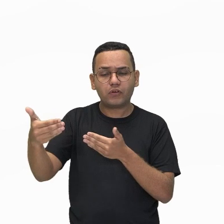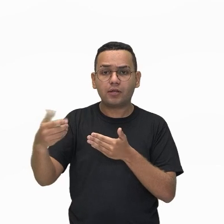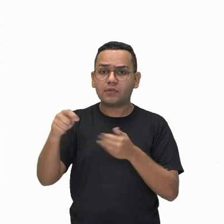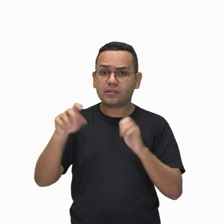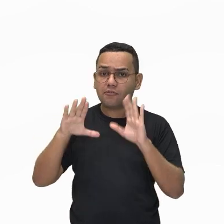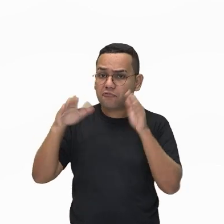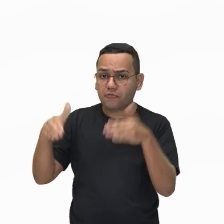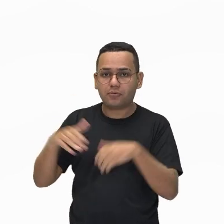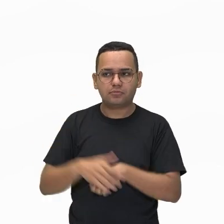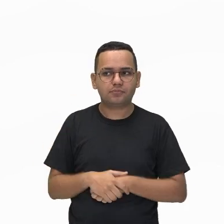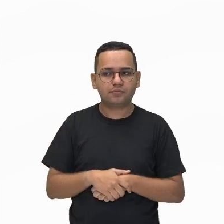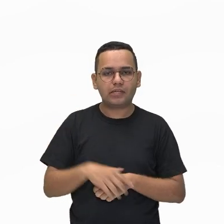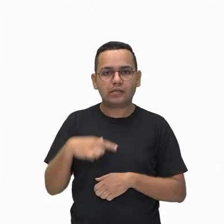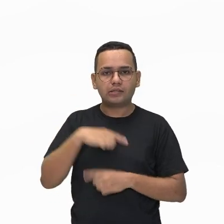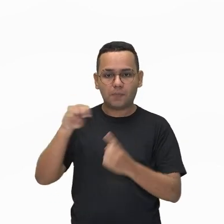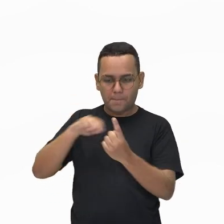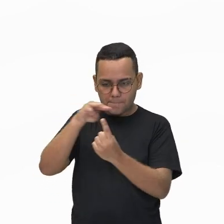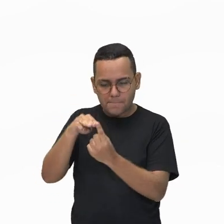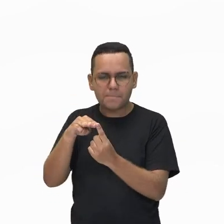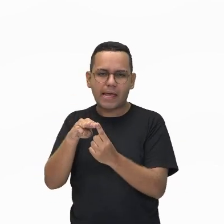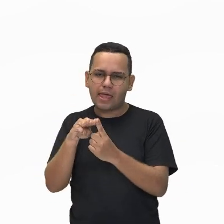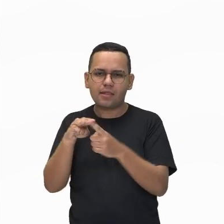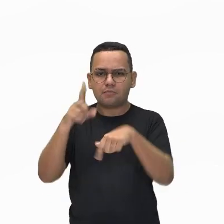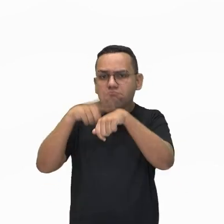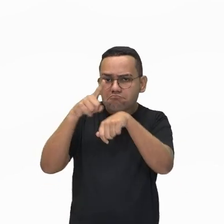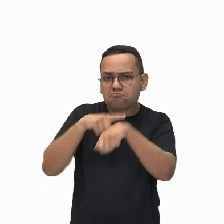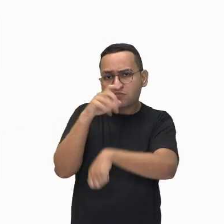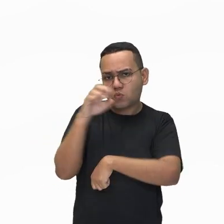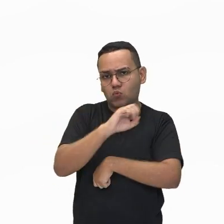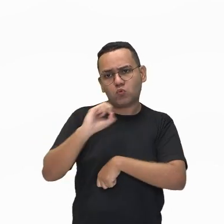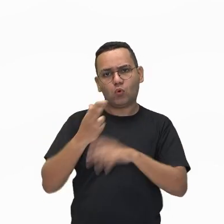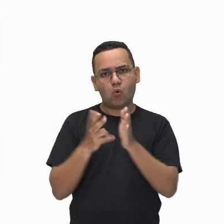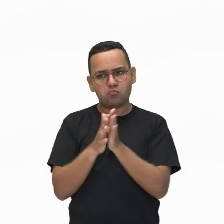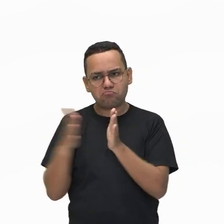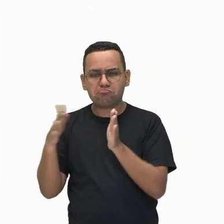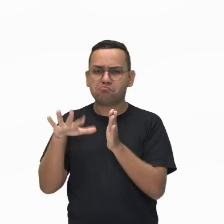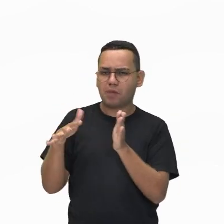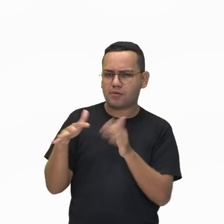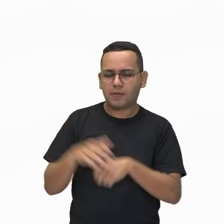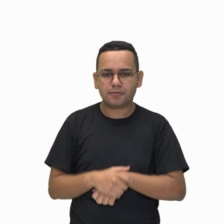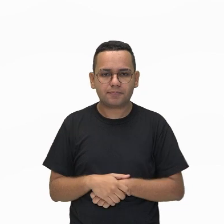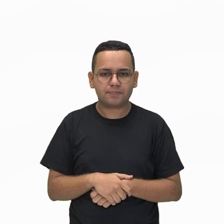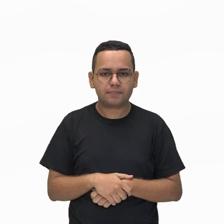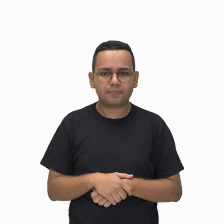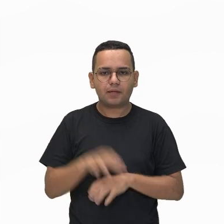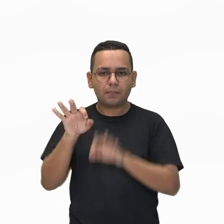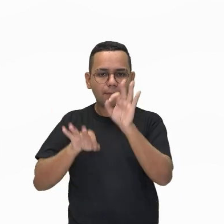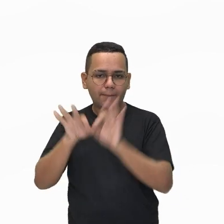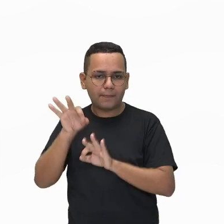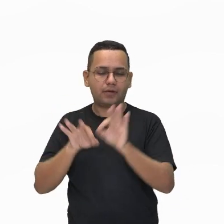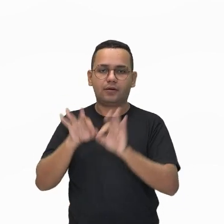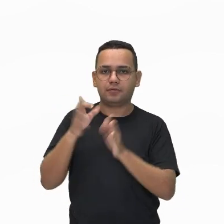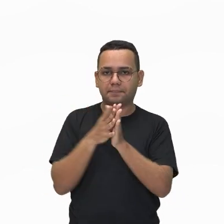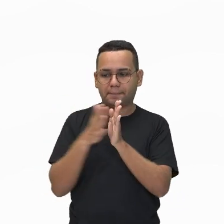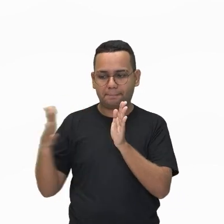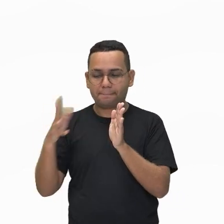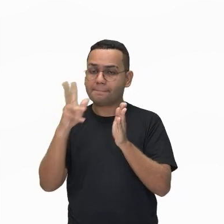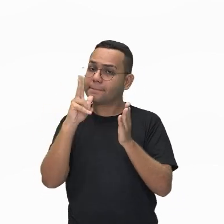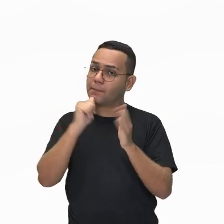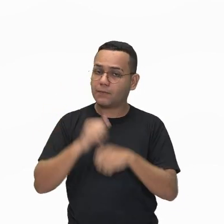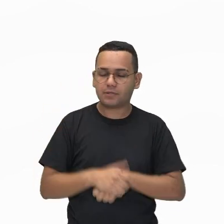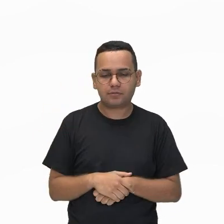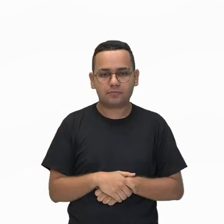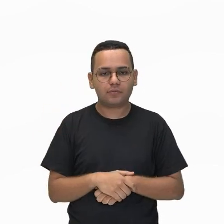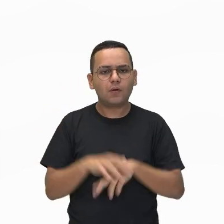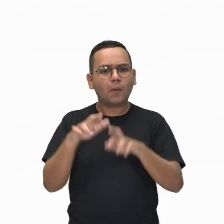Crie metas de curto e médio prazo, visando um objetivo maior, que será o seu plano de longo prazo. Essa estratégia ajudará a ter uma